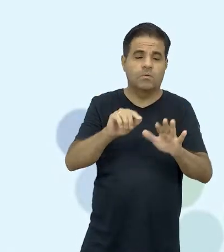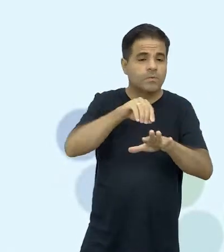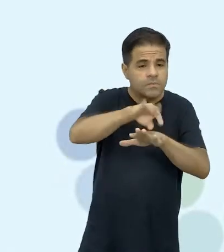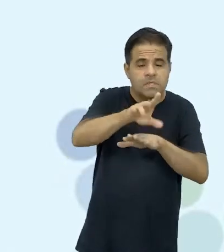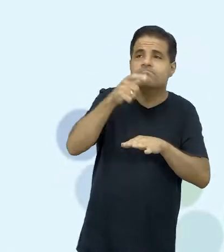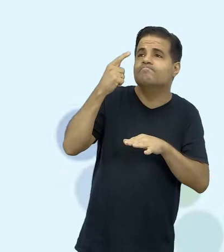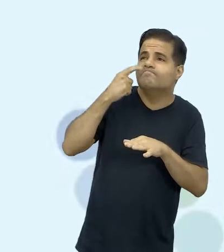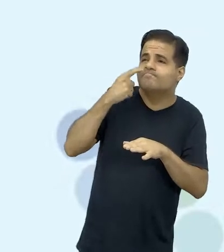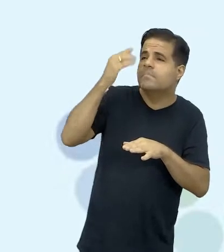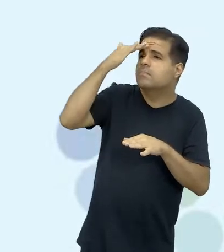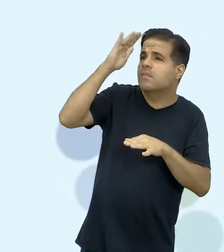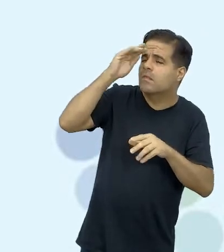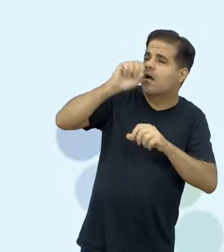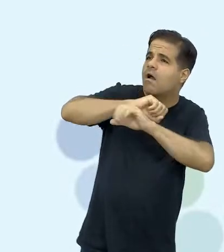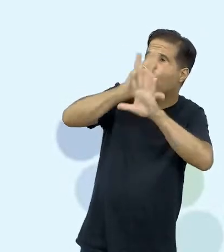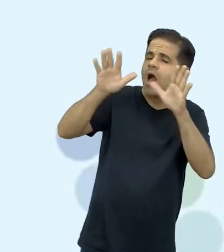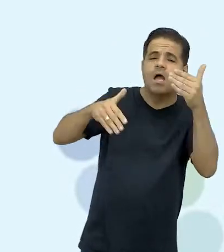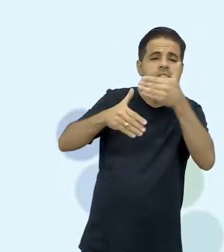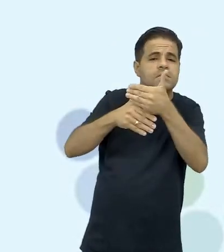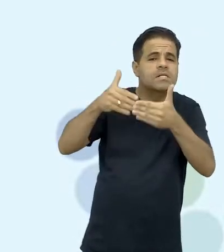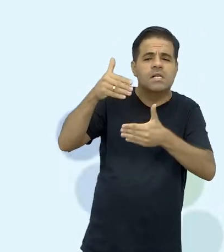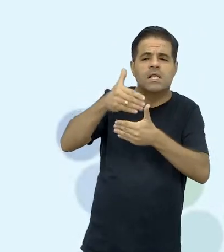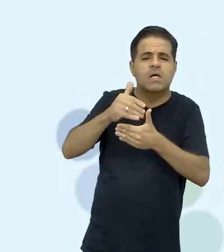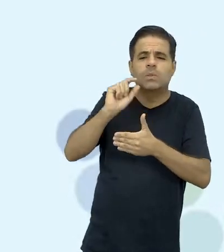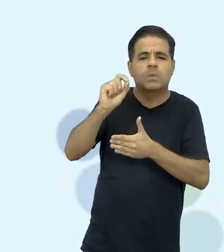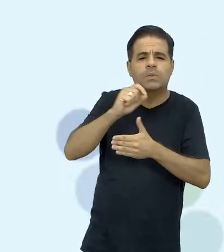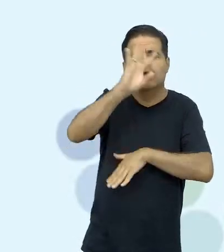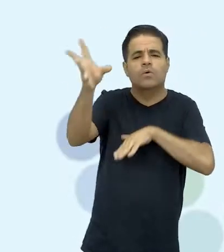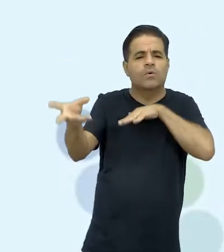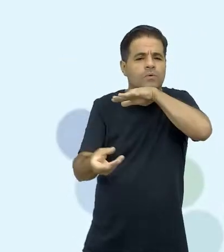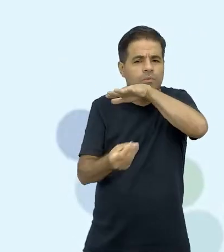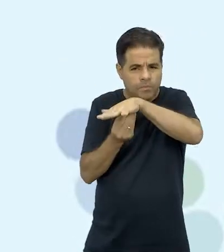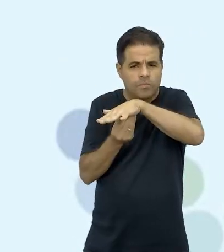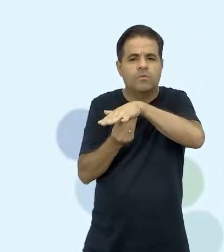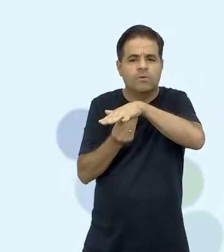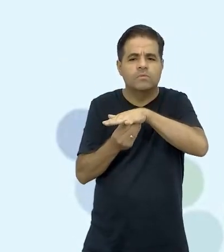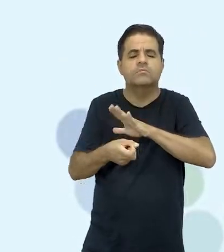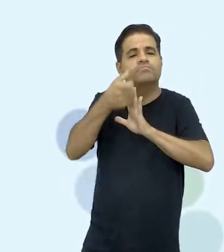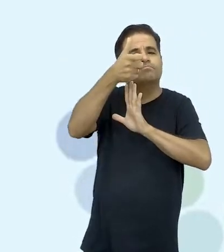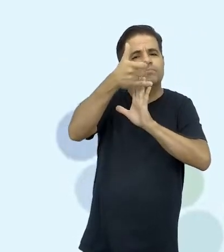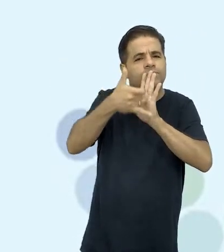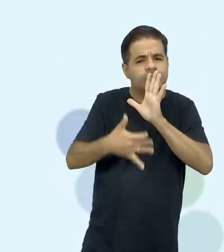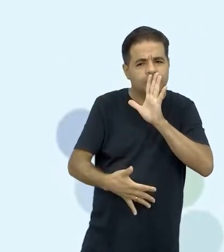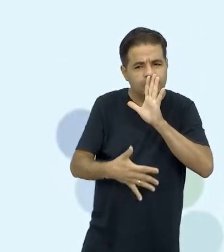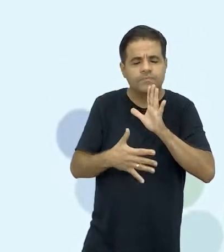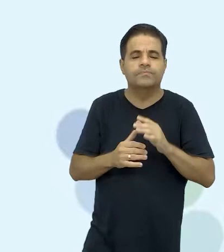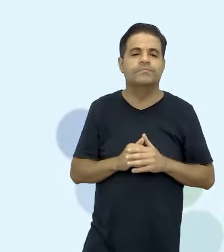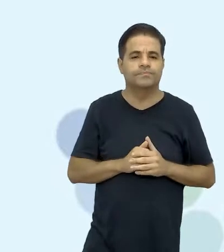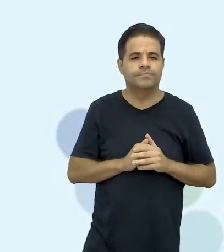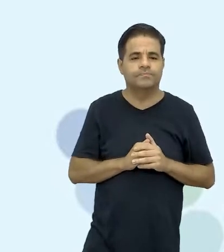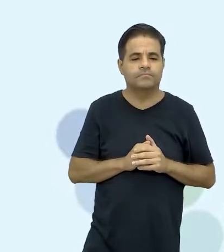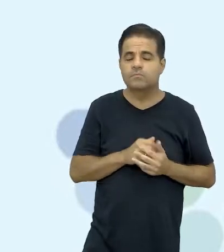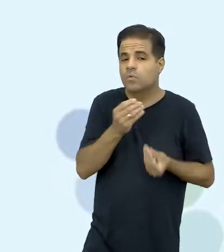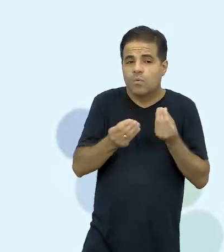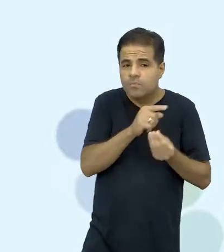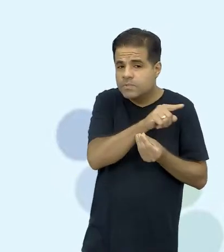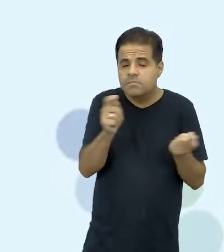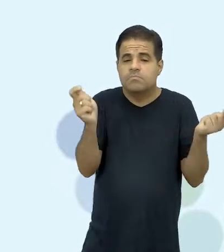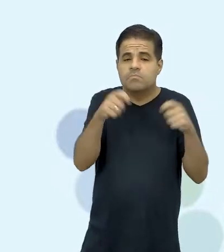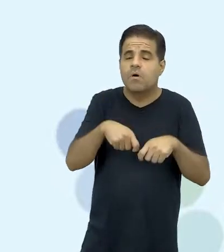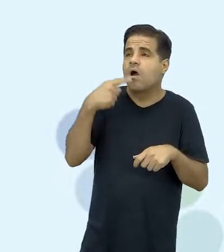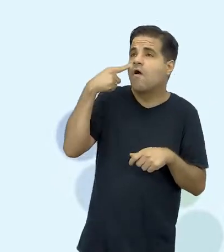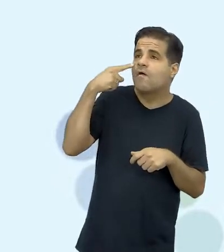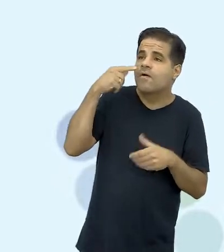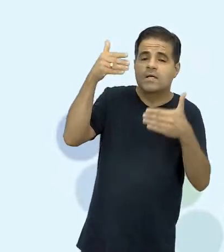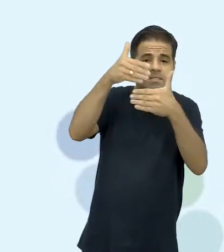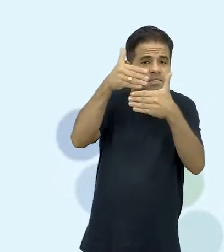vocês se situarem, ó. Os slides estão no repositório do Centro de Mídias, tá certo? Como vocês podem ver aí